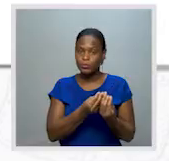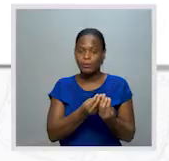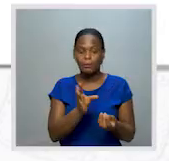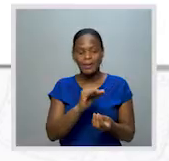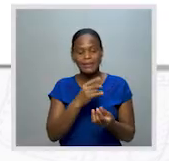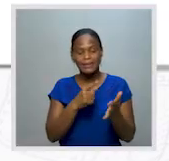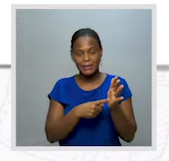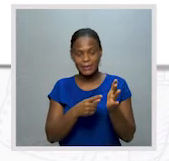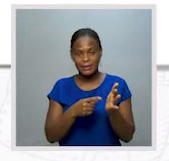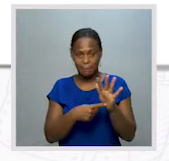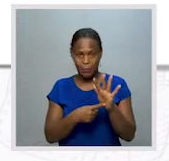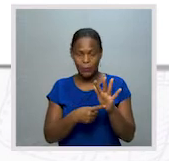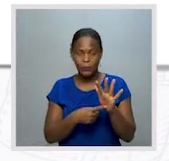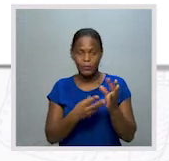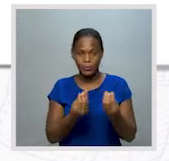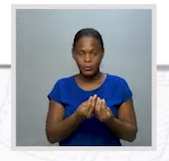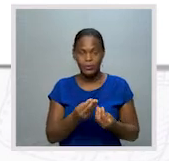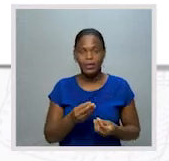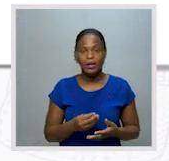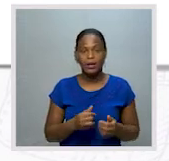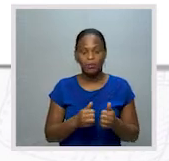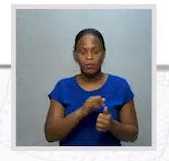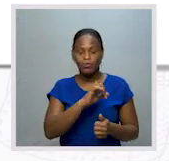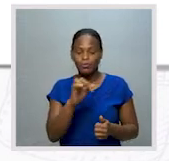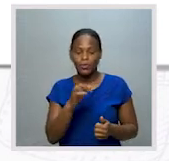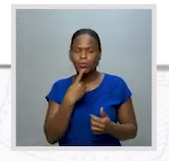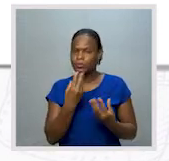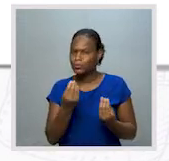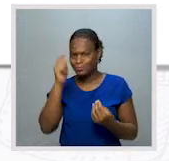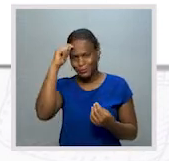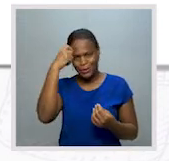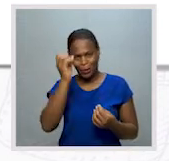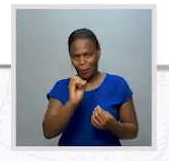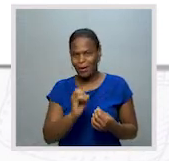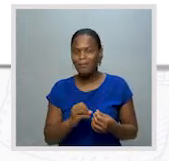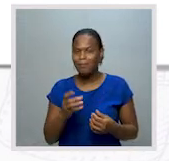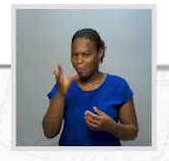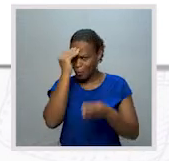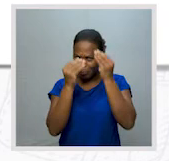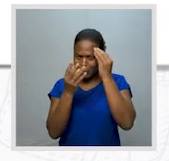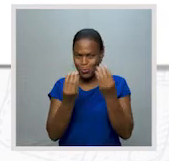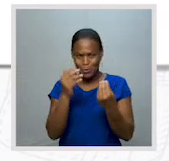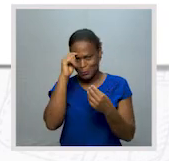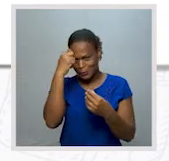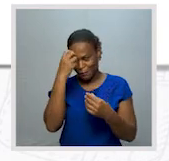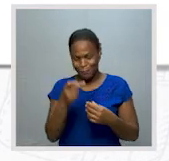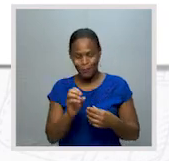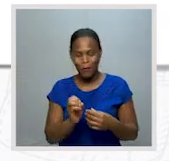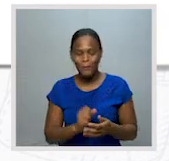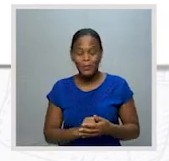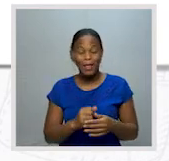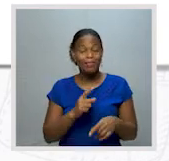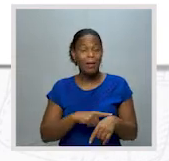exemplos, já que, como você sabe, o que abunda não prejudica. Temos então verbo no tempo futuro